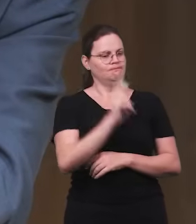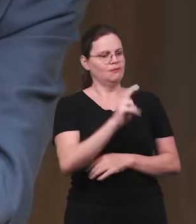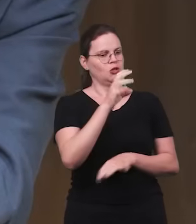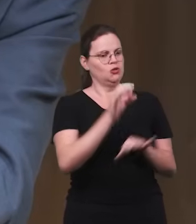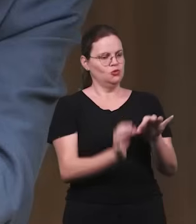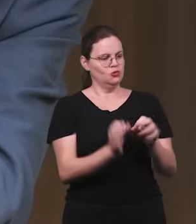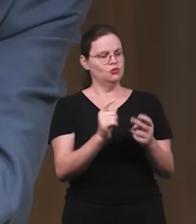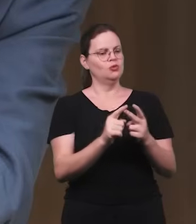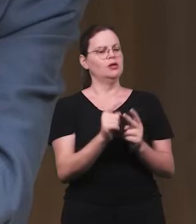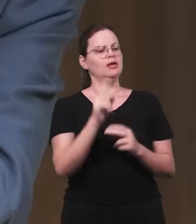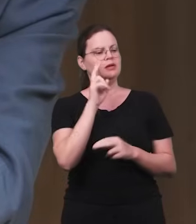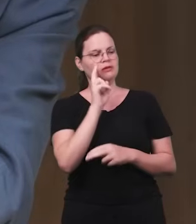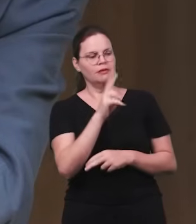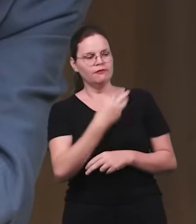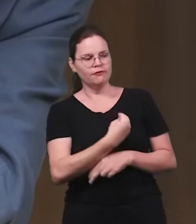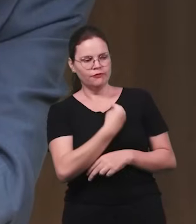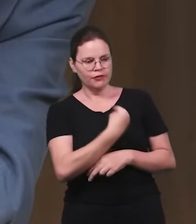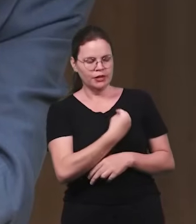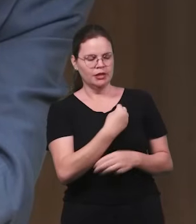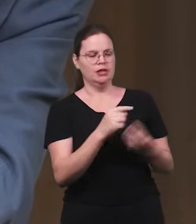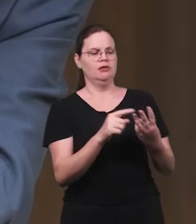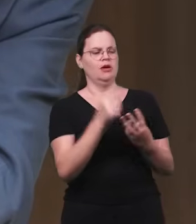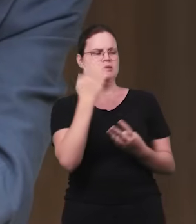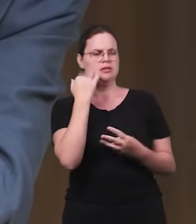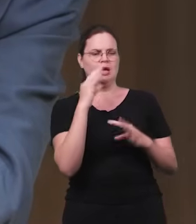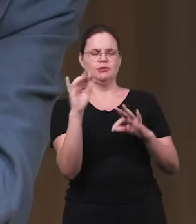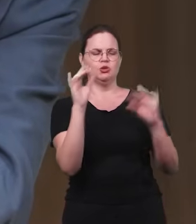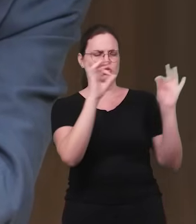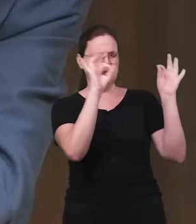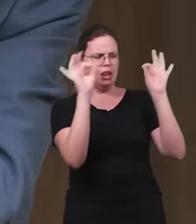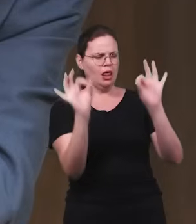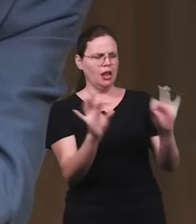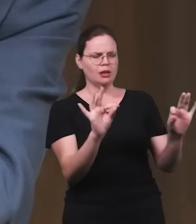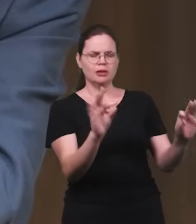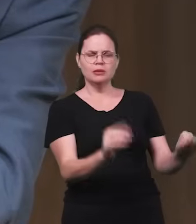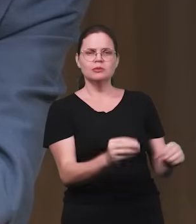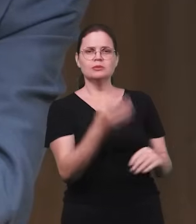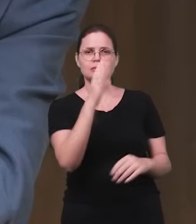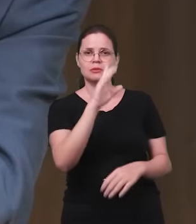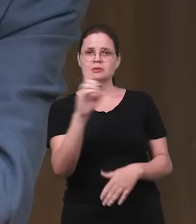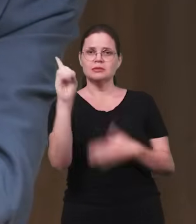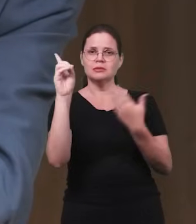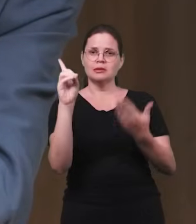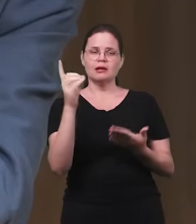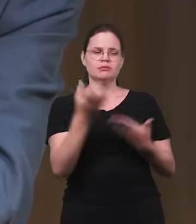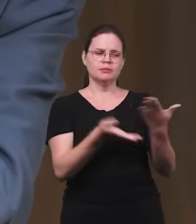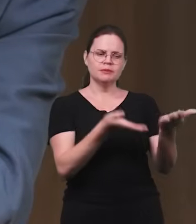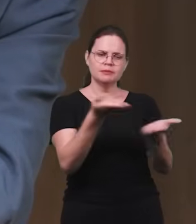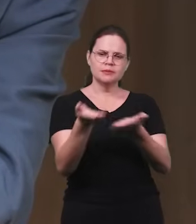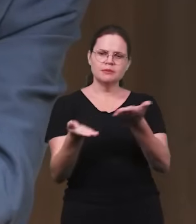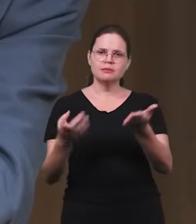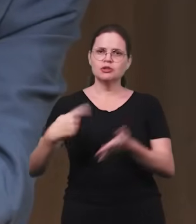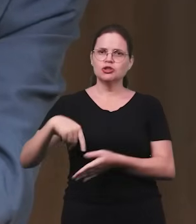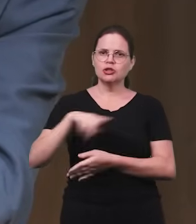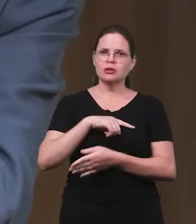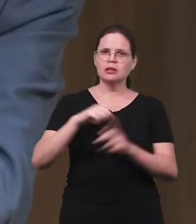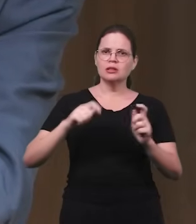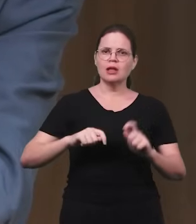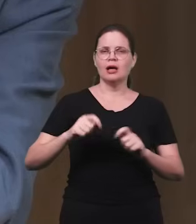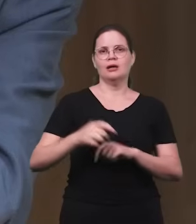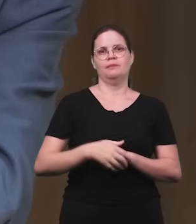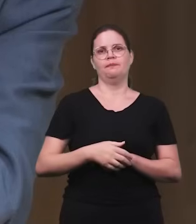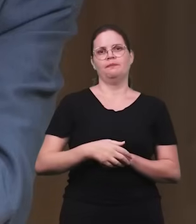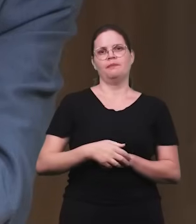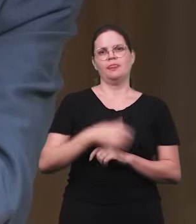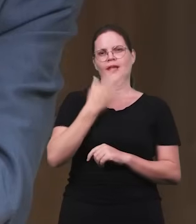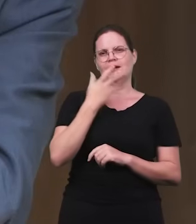é vivo, há um Deus que nos vê, há um Deus que sabe de tudo, há um Deus que trata conosco. A